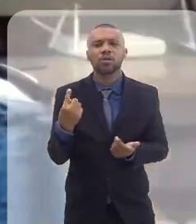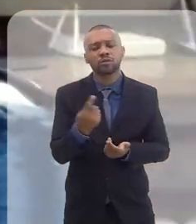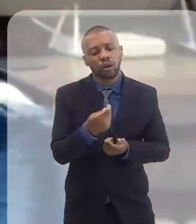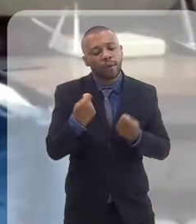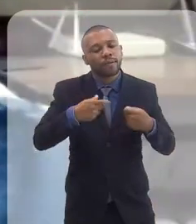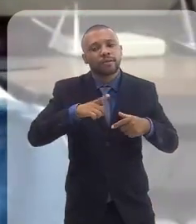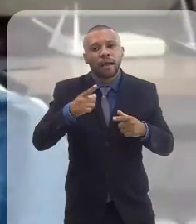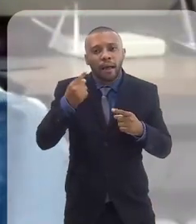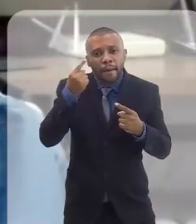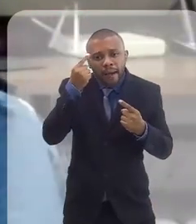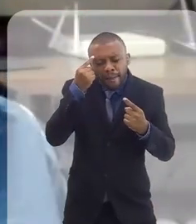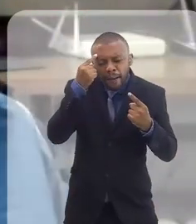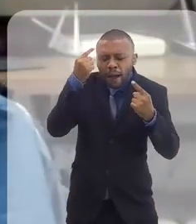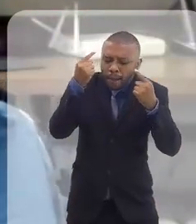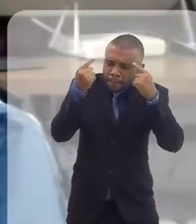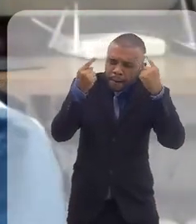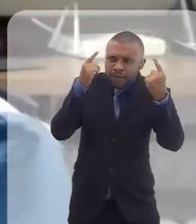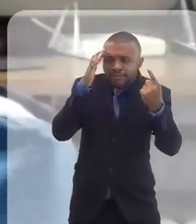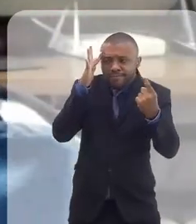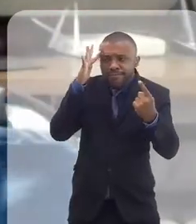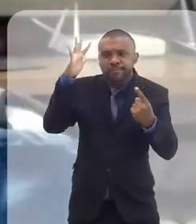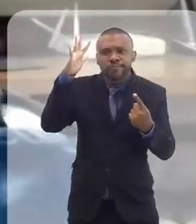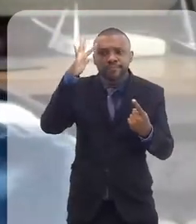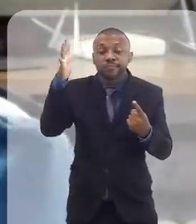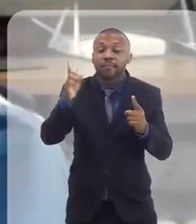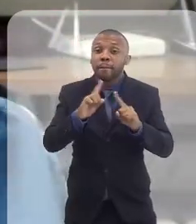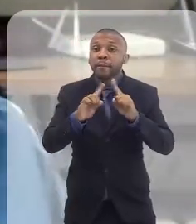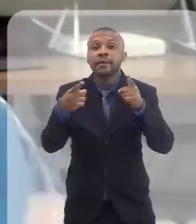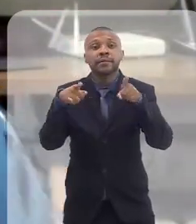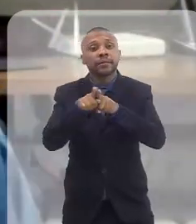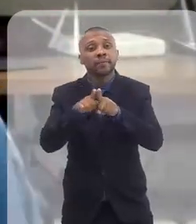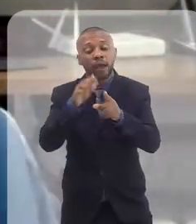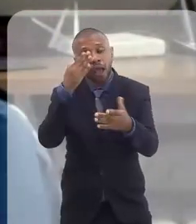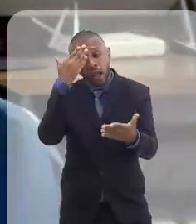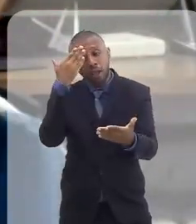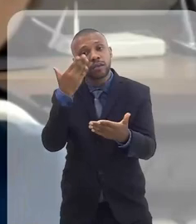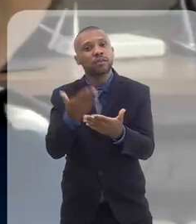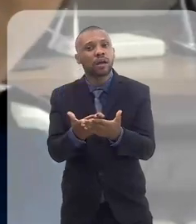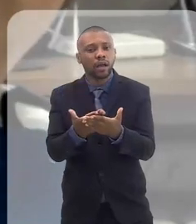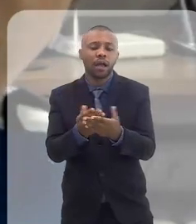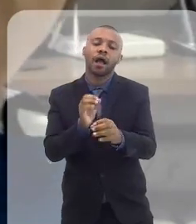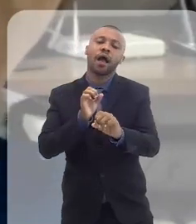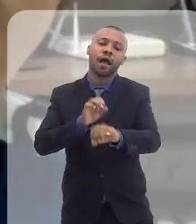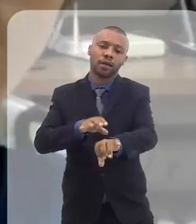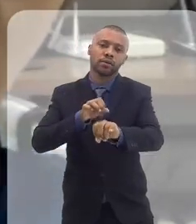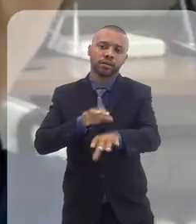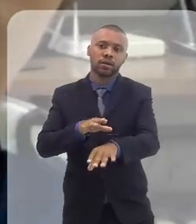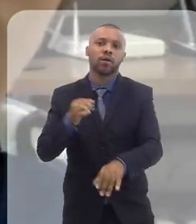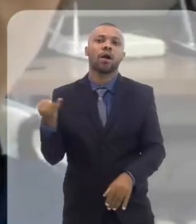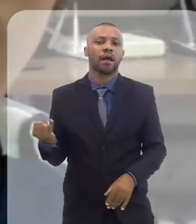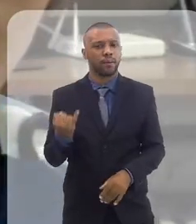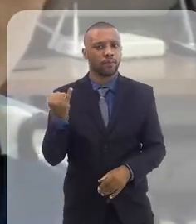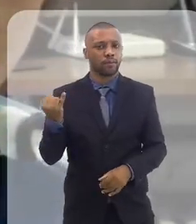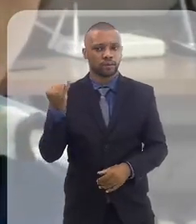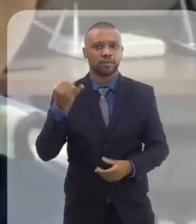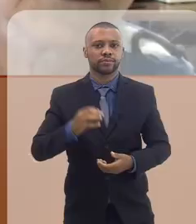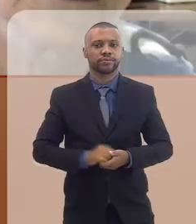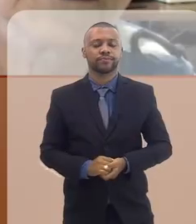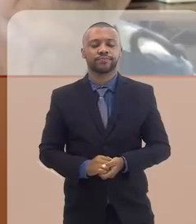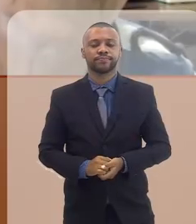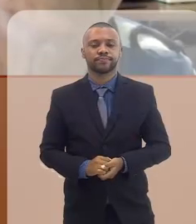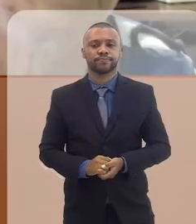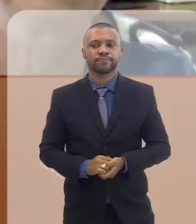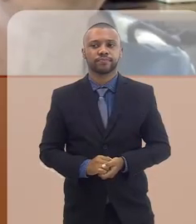Então, a gente tem que ser mais criativo, mas tem que acreditar que a educação é importante.